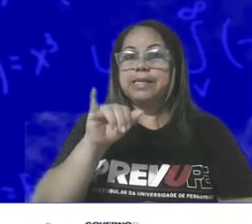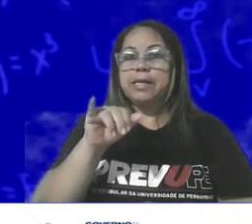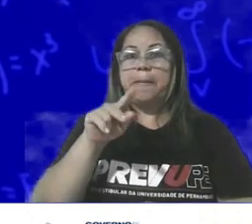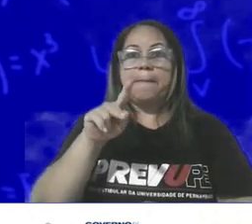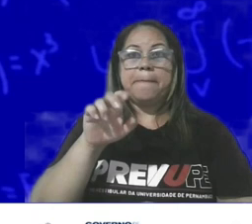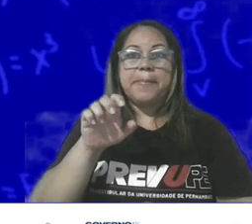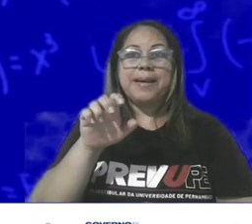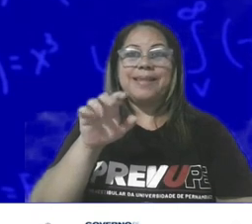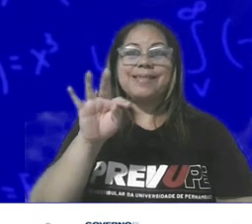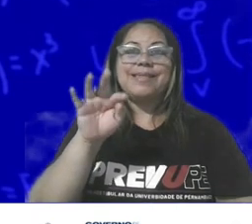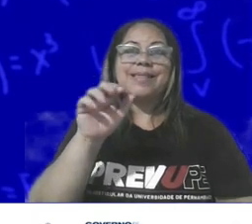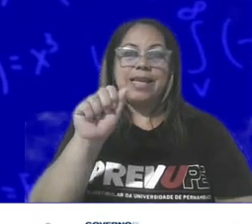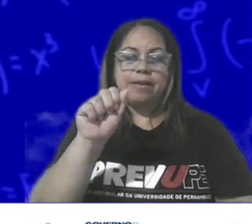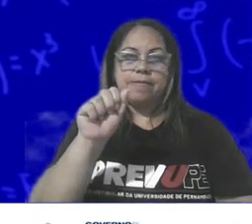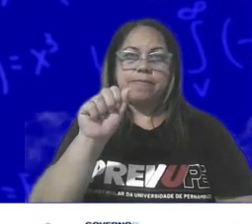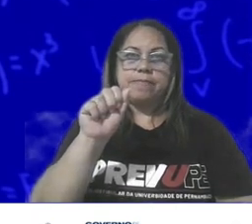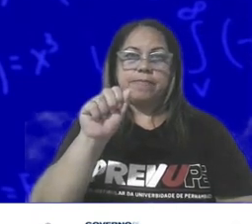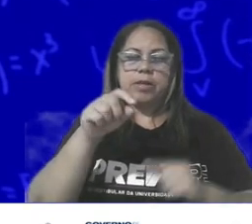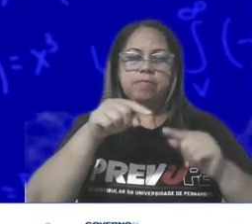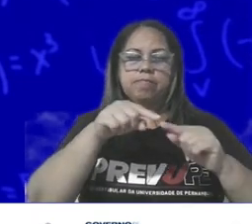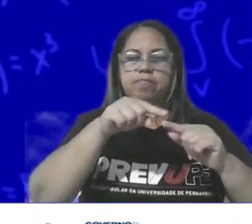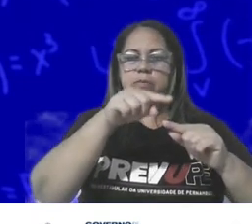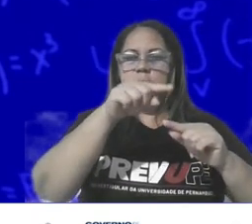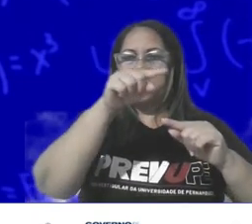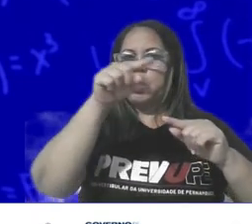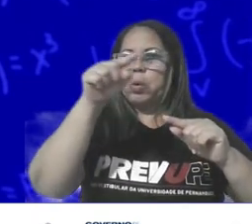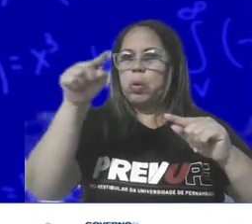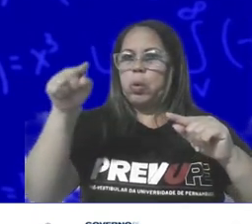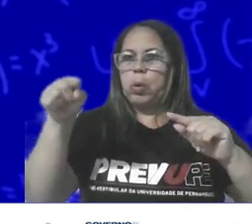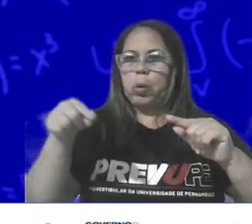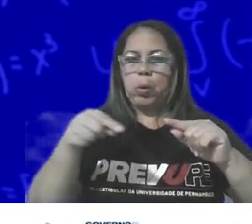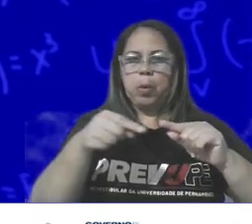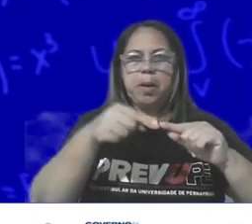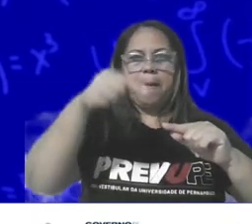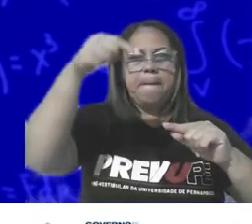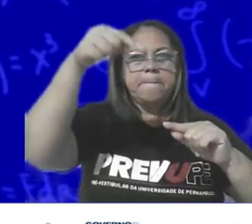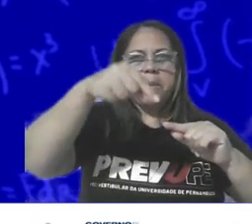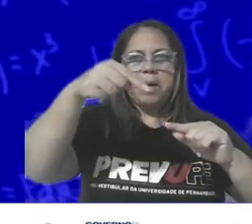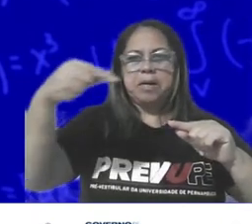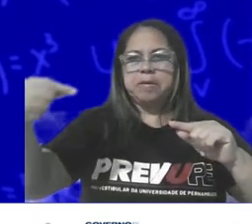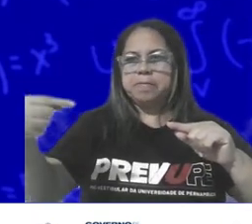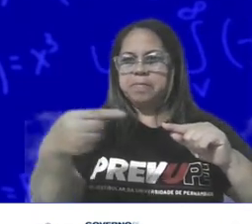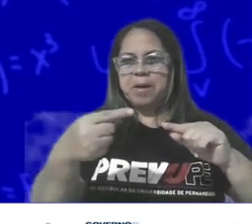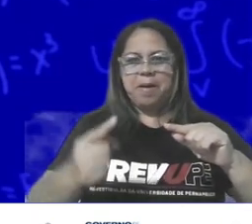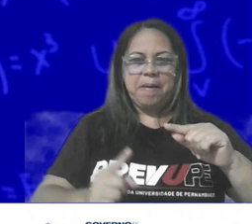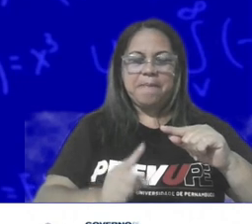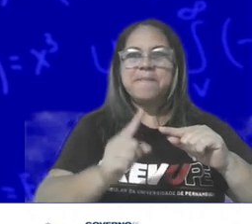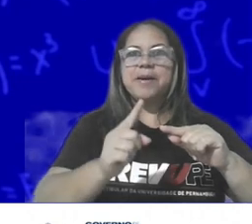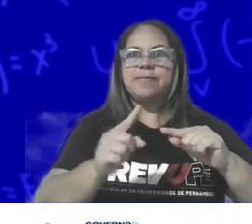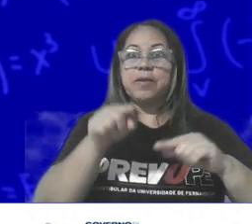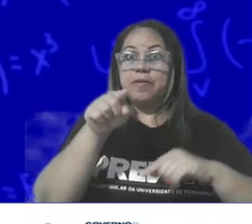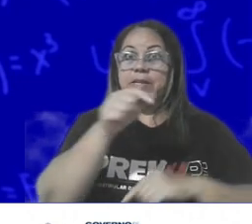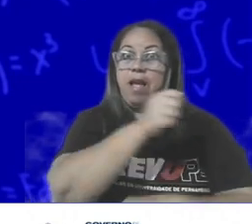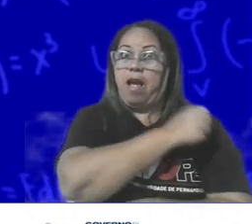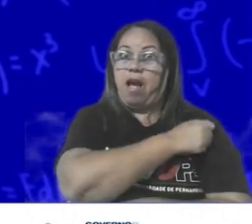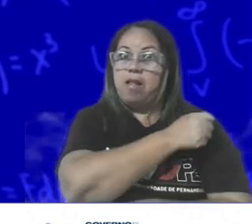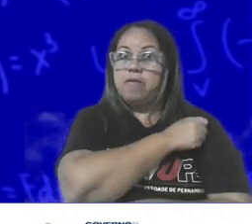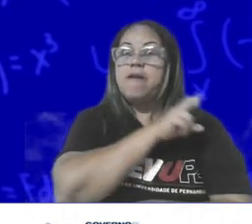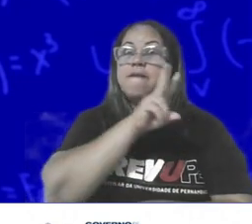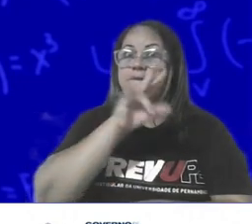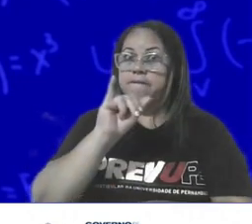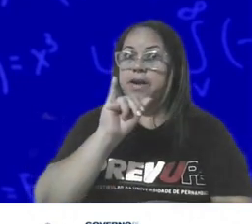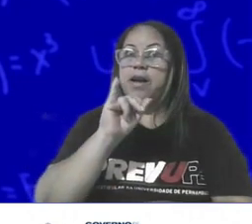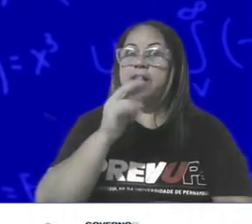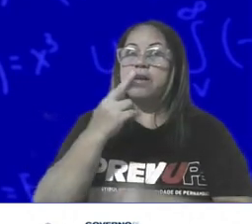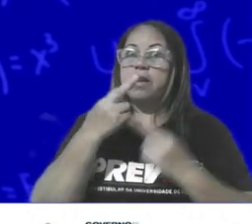Como força centrípeta, o aluno vai realizar este problema, né, como